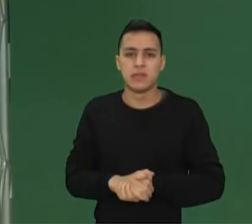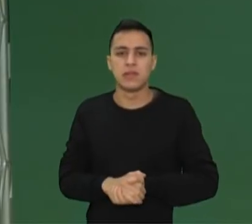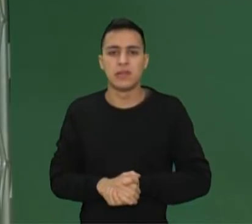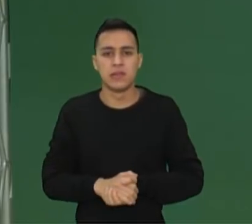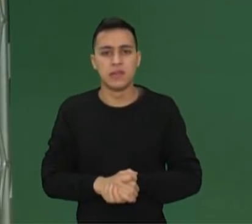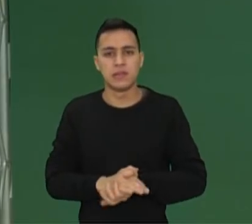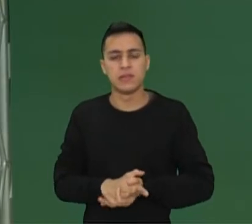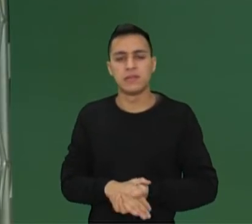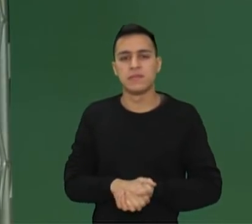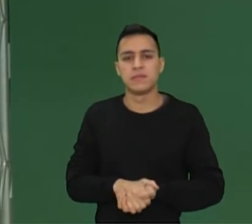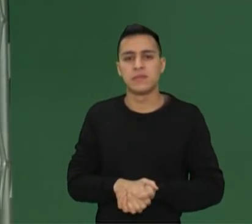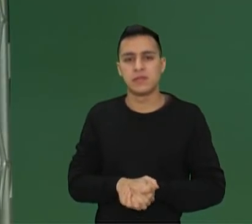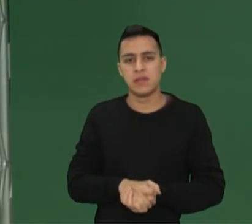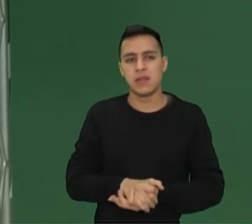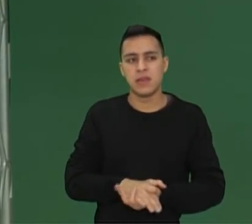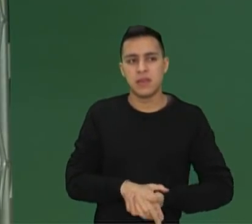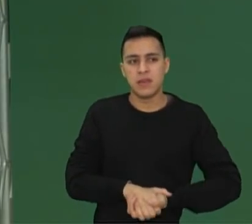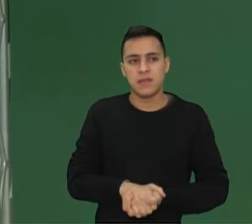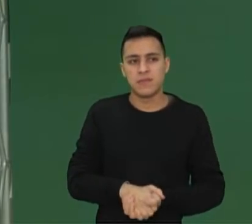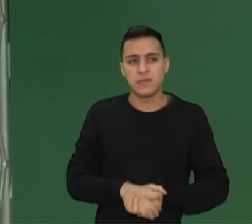entender essa jogada irregular.